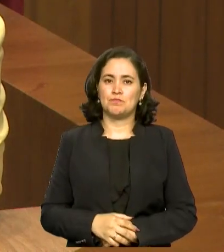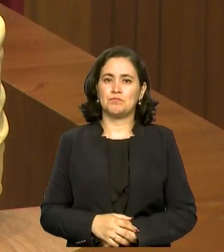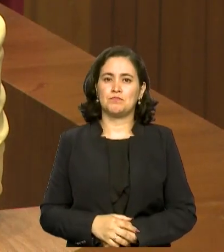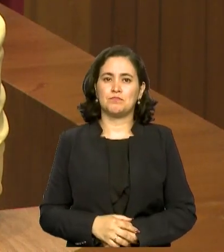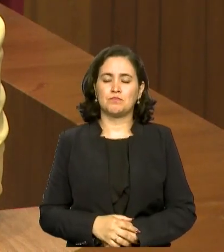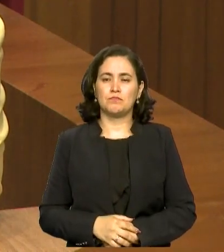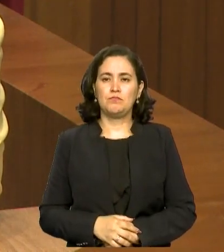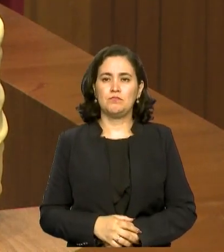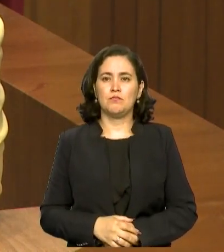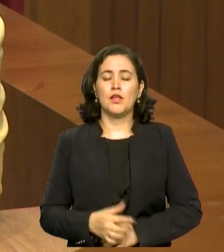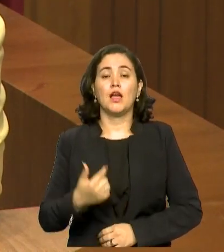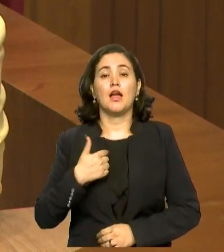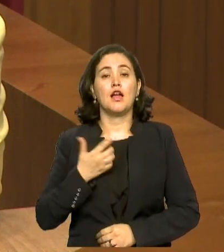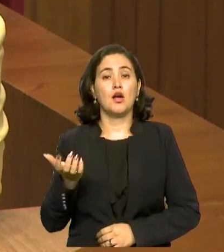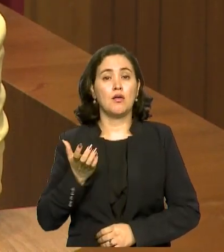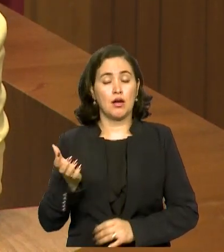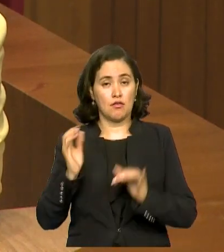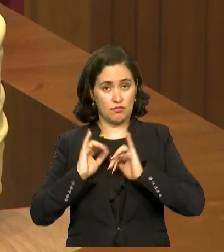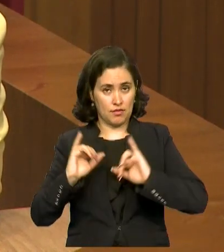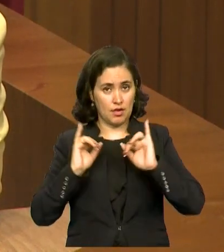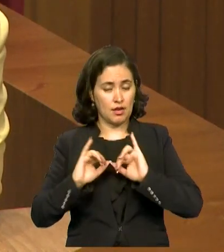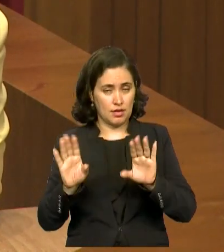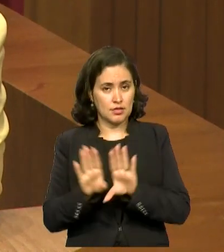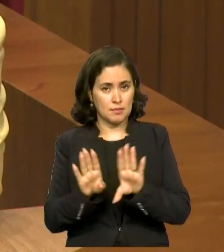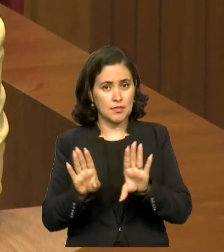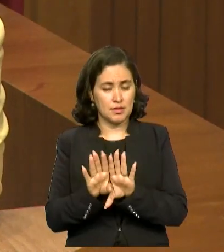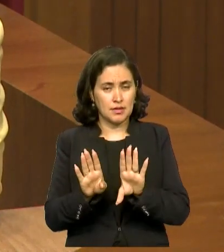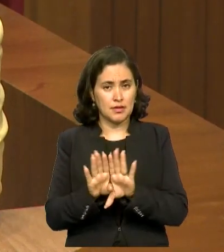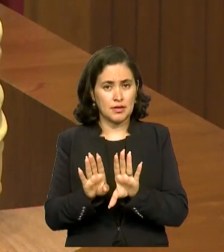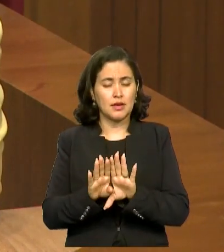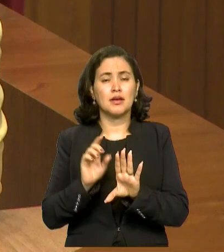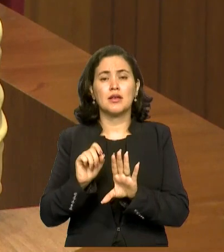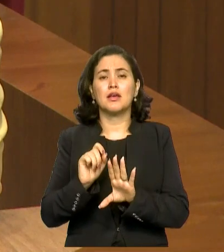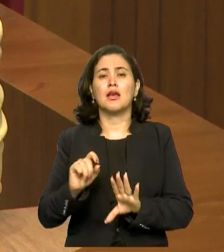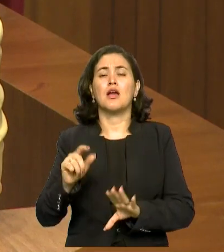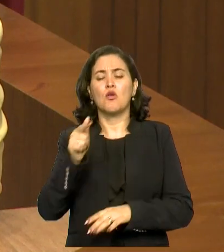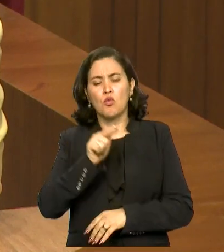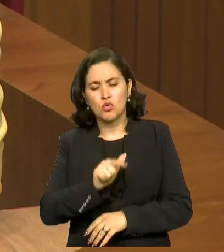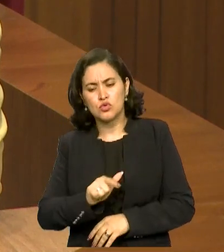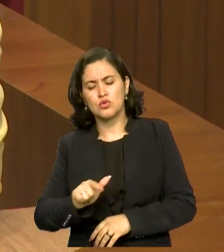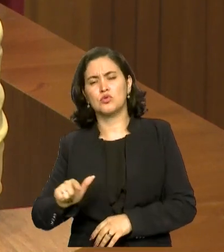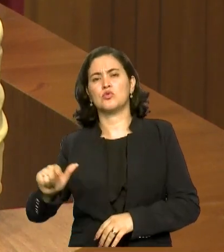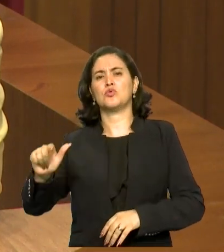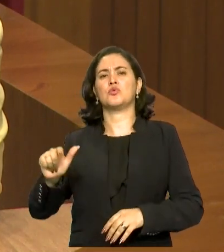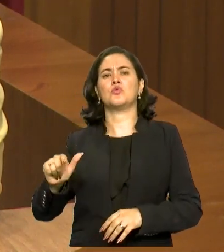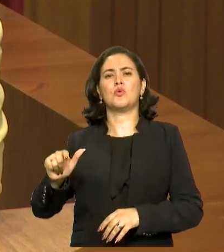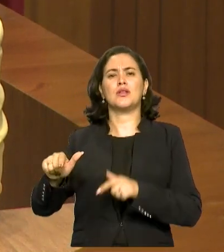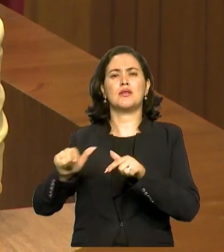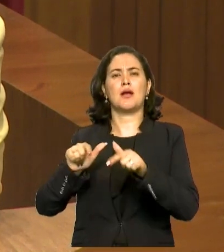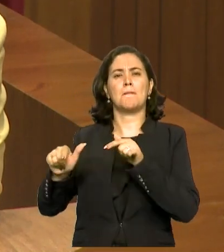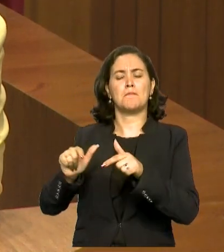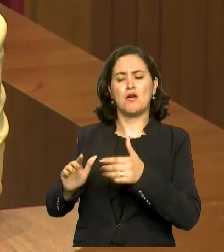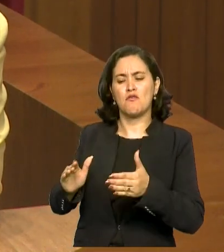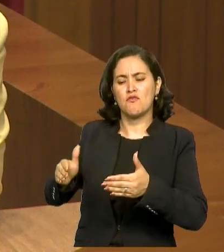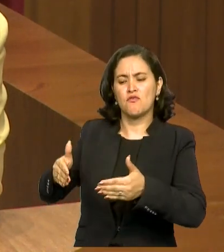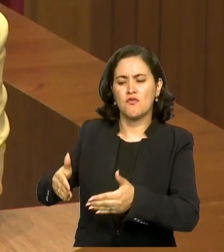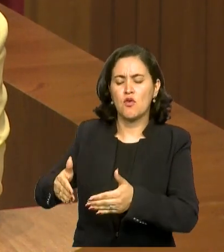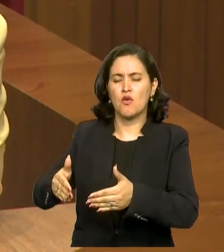deixar aqui registrado que continuamos na cidade de Imperatriz com